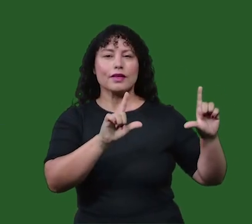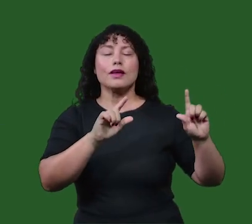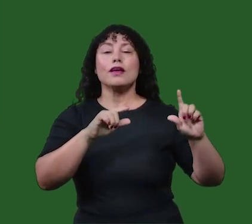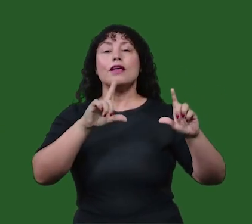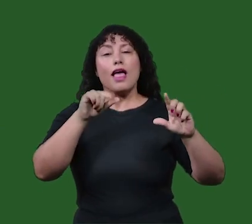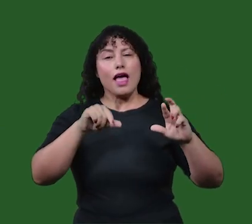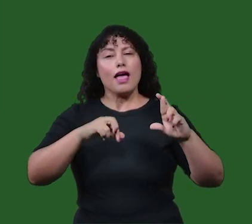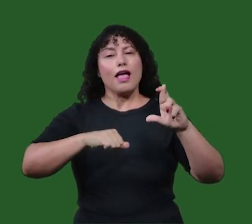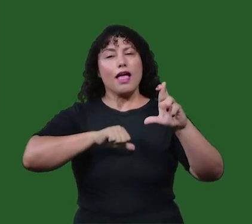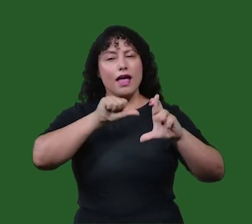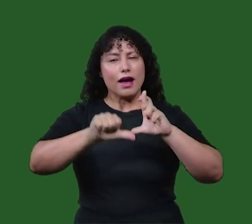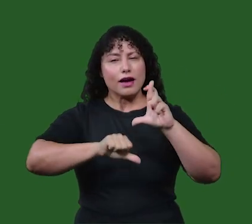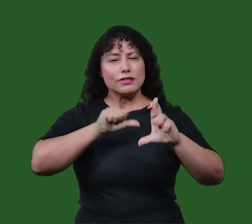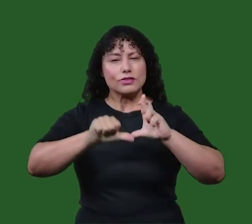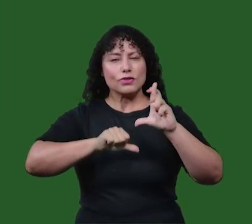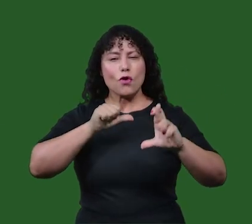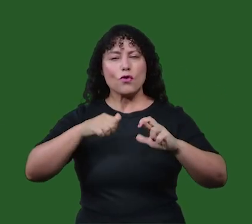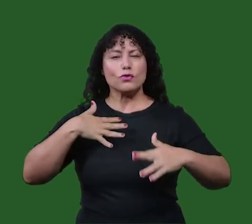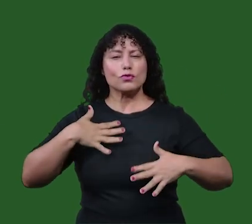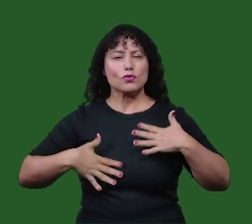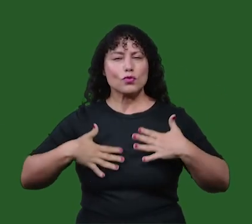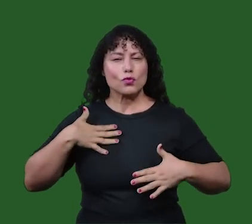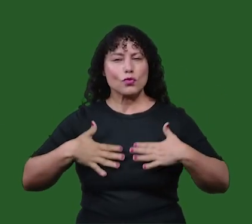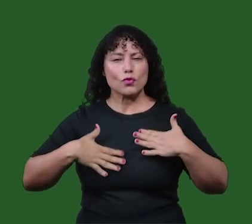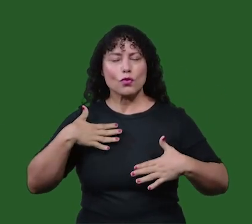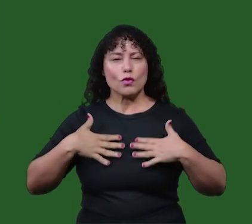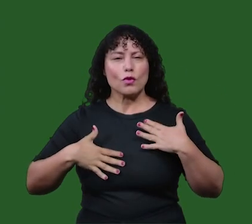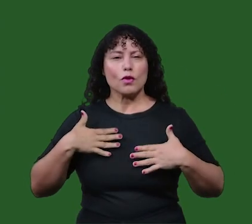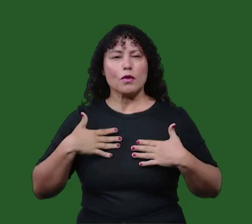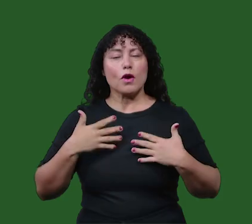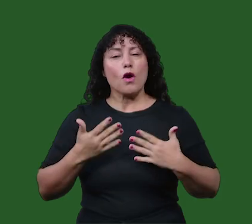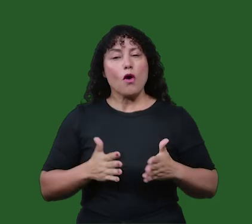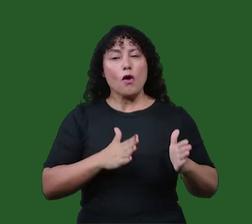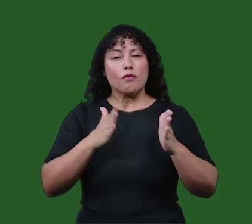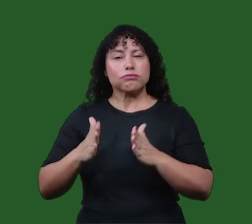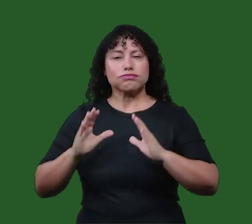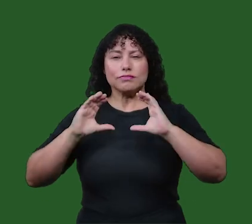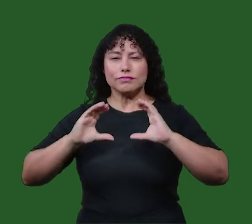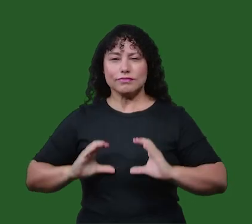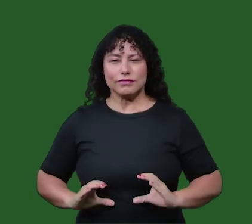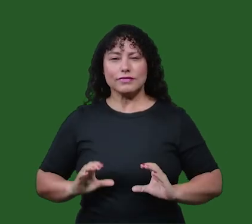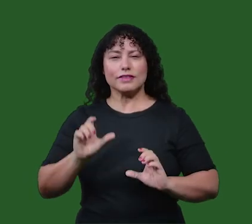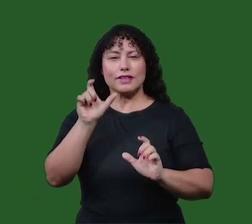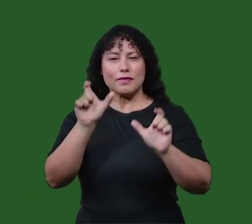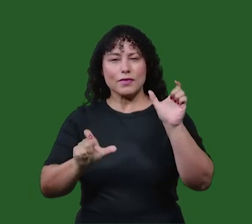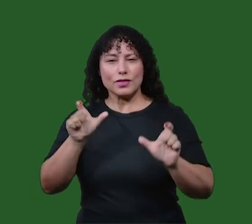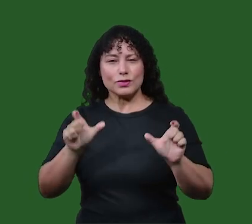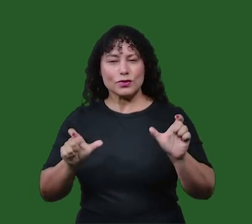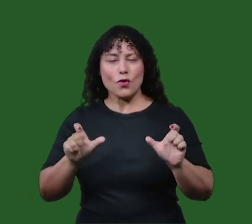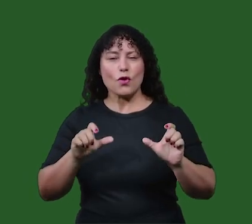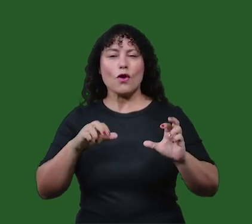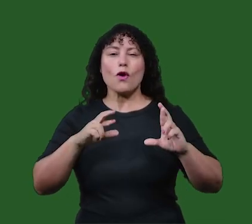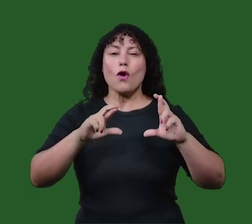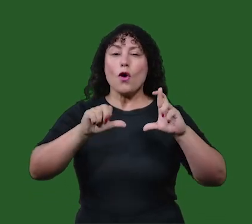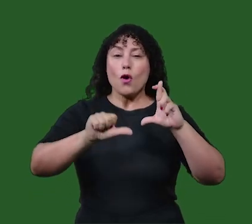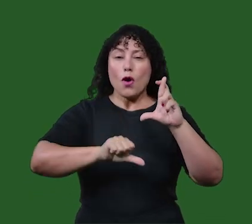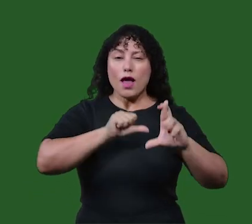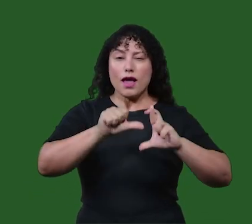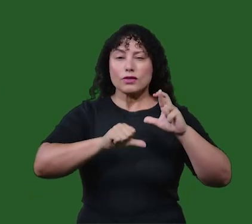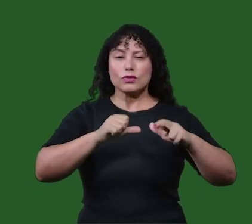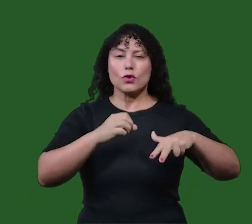São reações corporais. São reações que passam ou pelo comportamento da pessoa, ou são